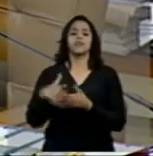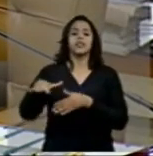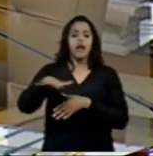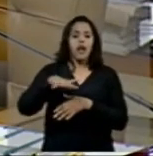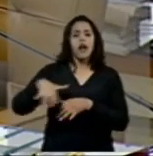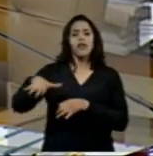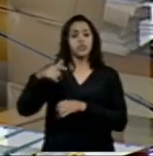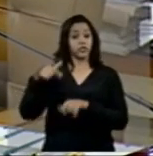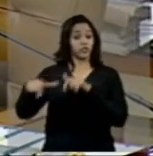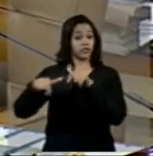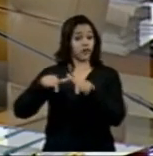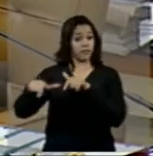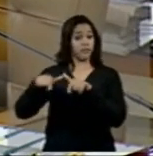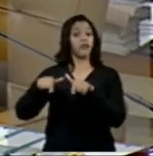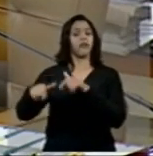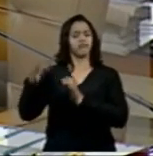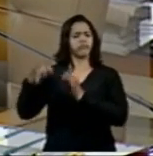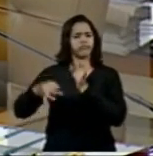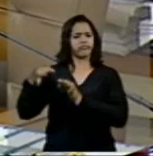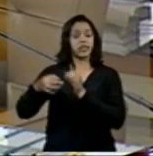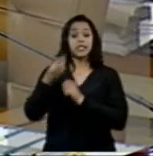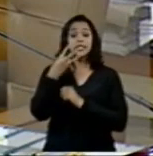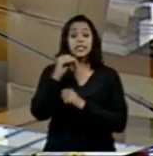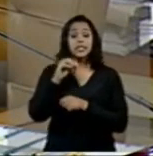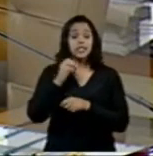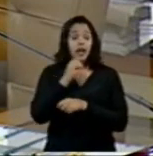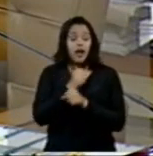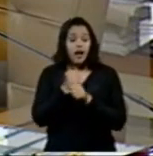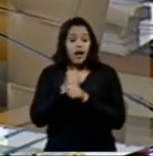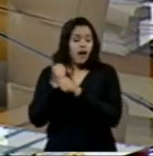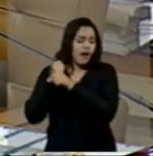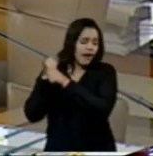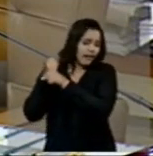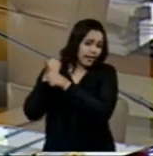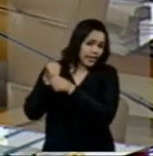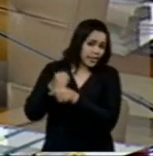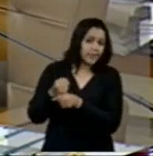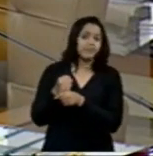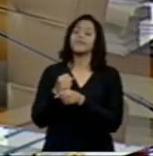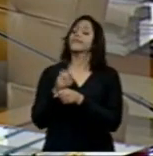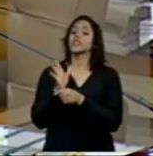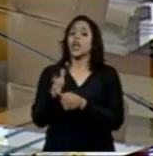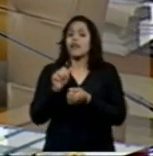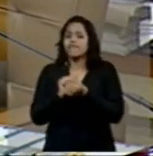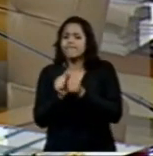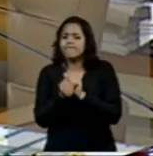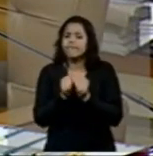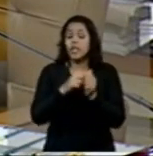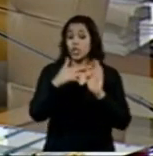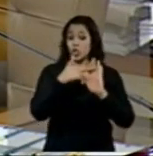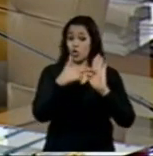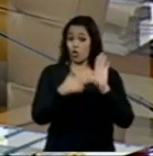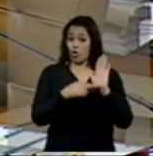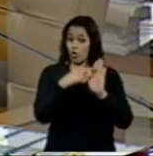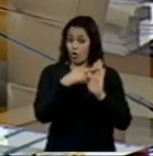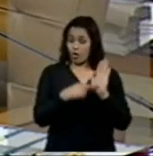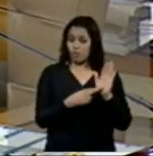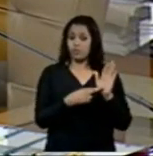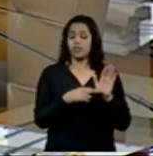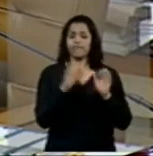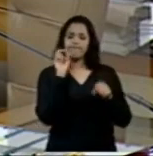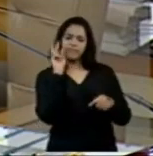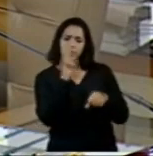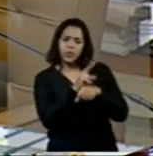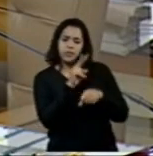jurisprudência trabalhista, mais de 30 anos de jurisprudência trabalhista, na adequação entre as normas de proteção ao